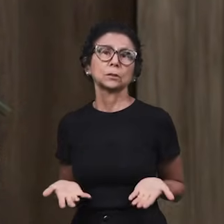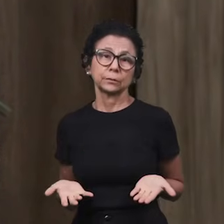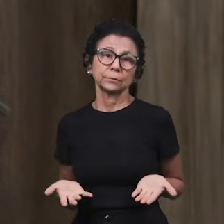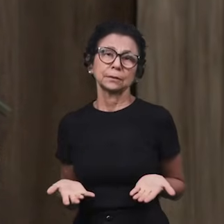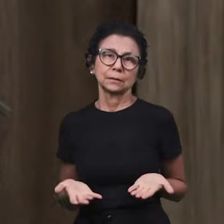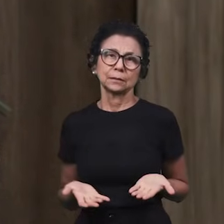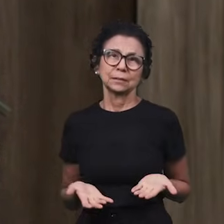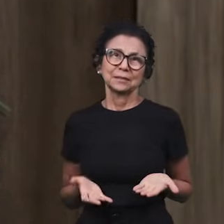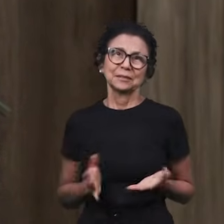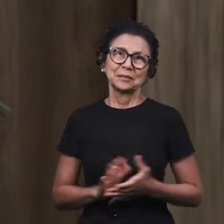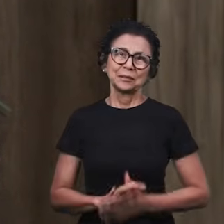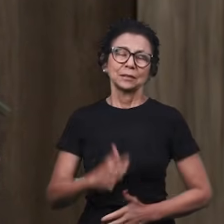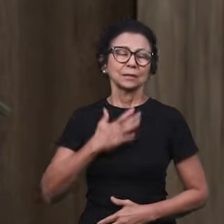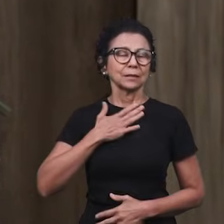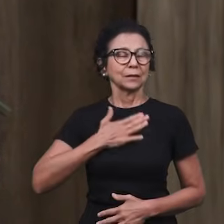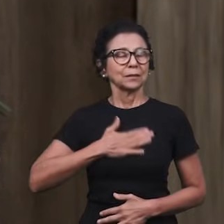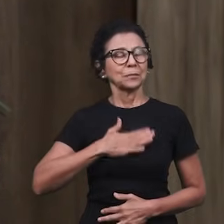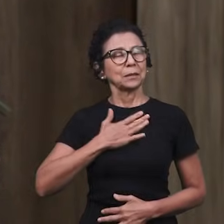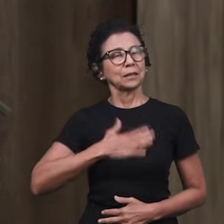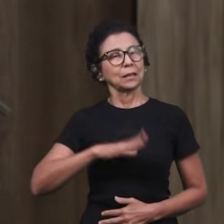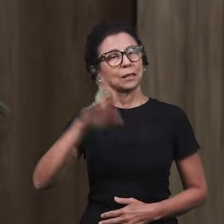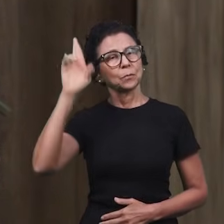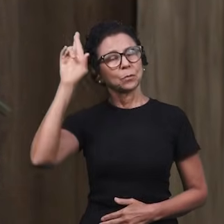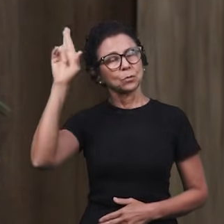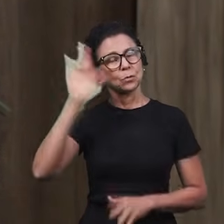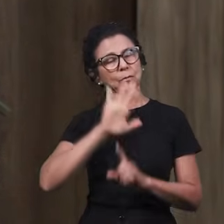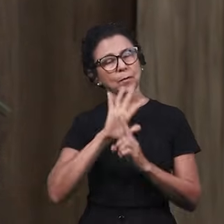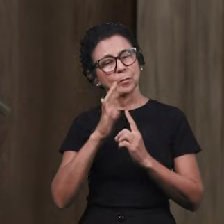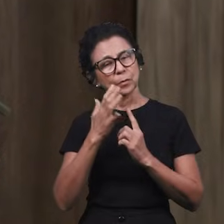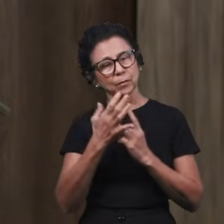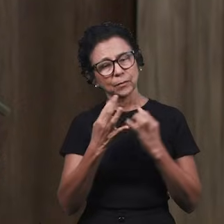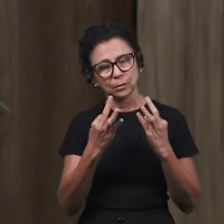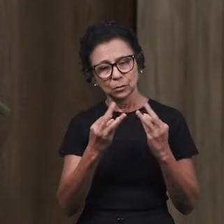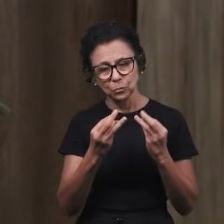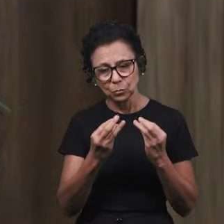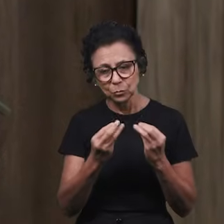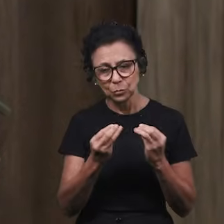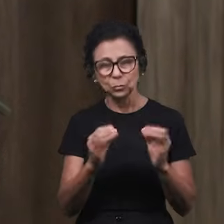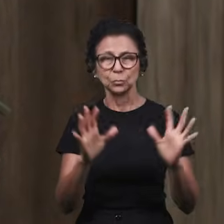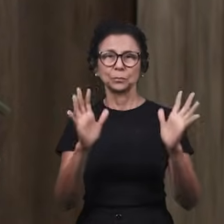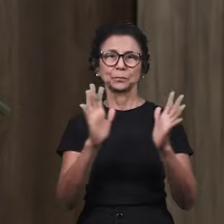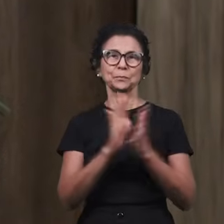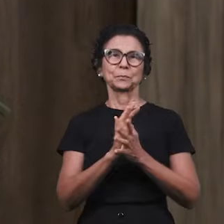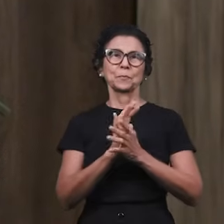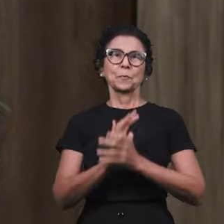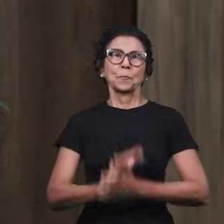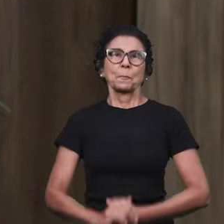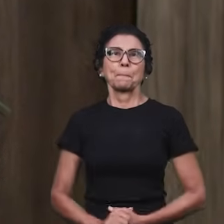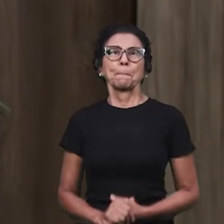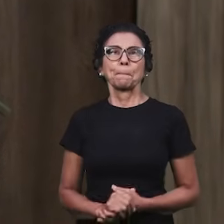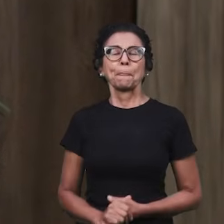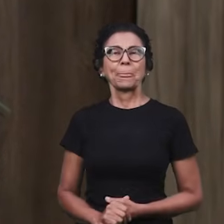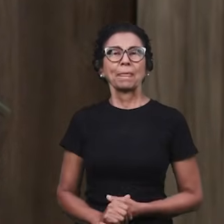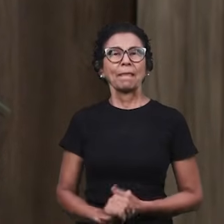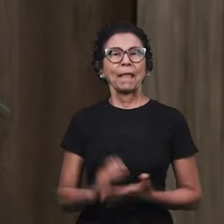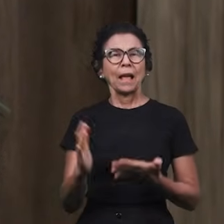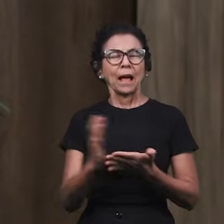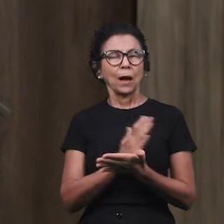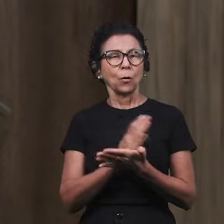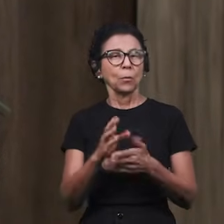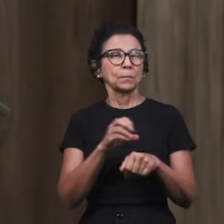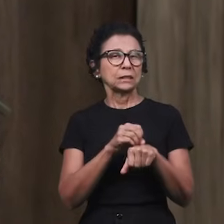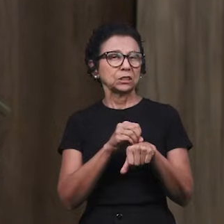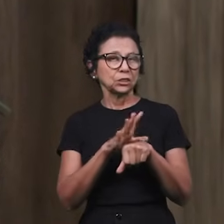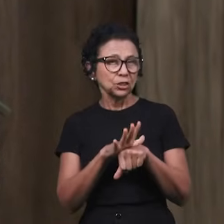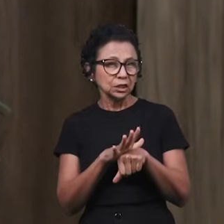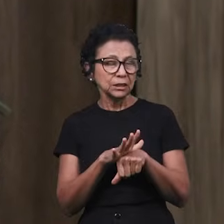Primeiramente, como a gente sempre diz, calma, o Senhor vai ajustar todas as coisas e vai direcionar tudo. E a gente vai passar aqui algumas dicas, algumas